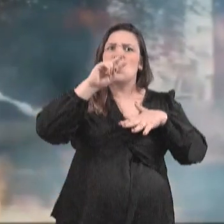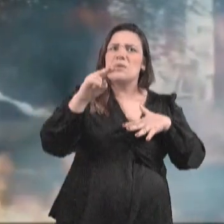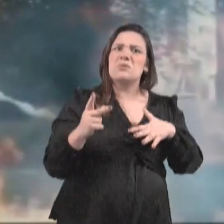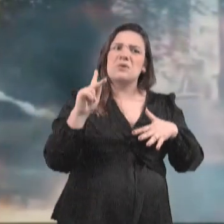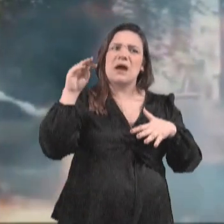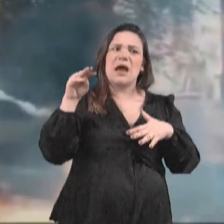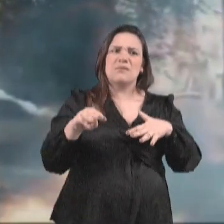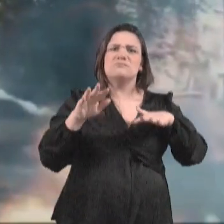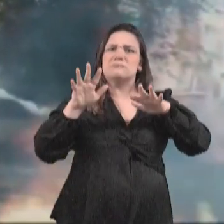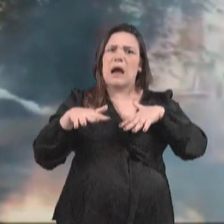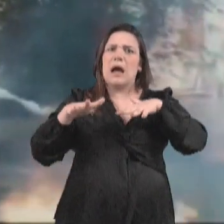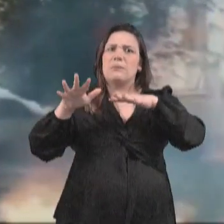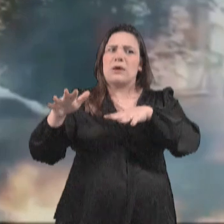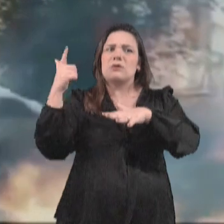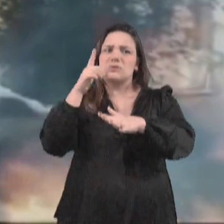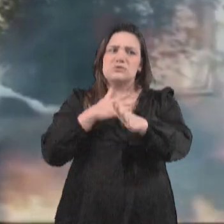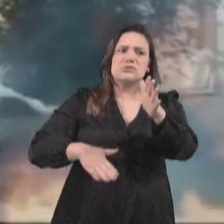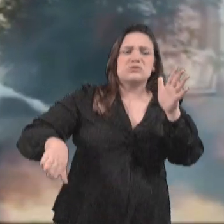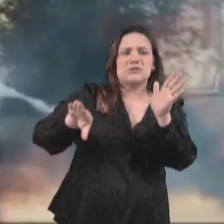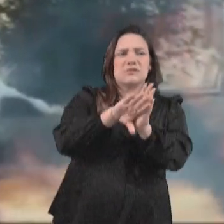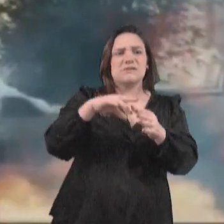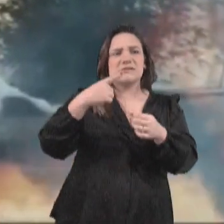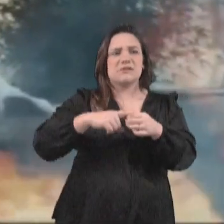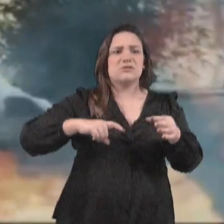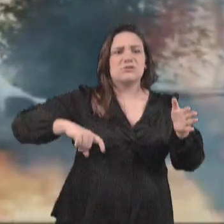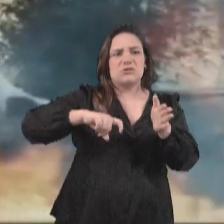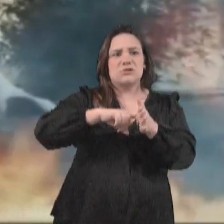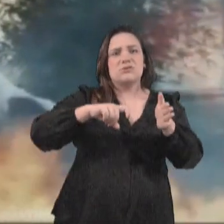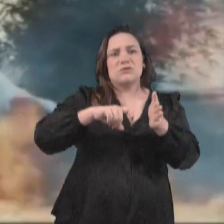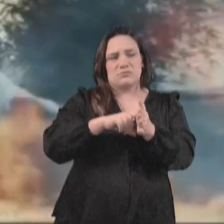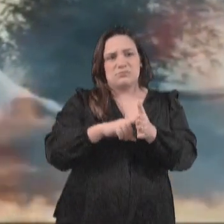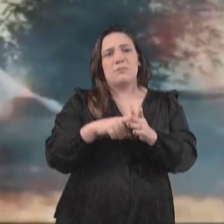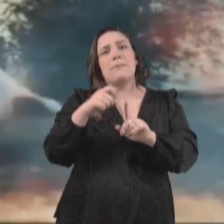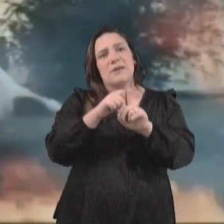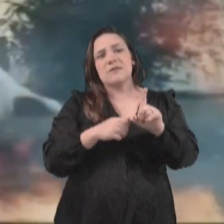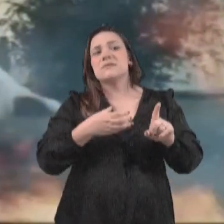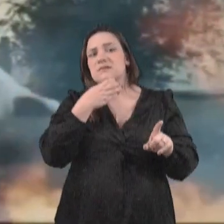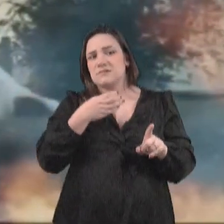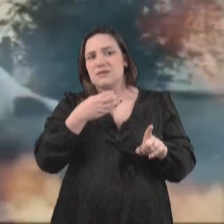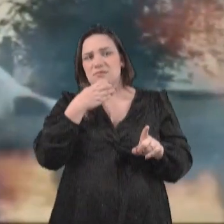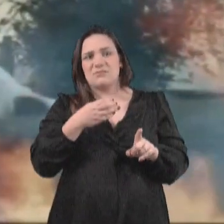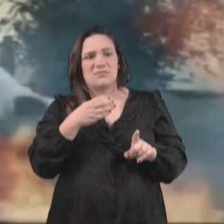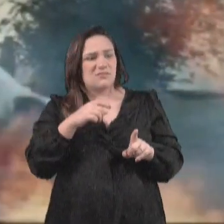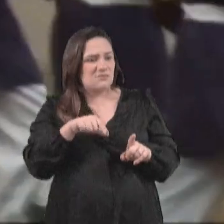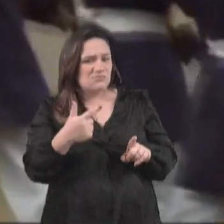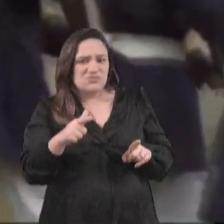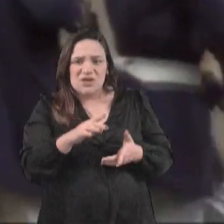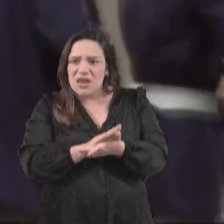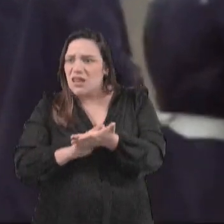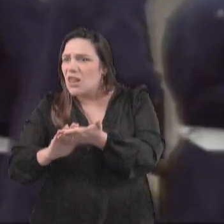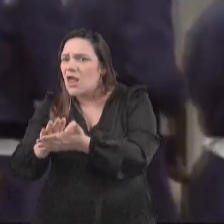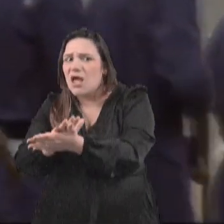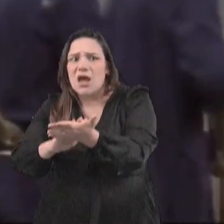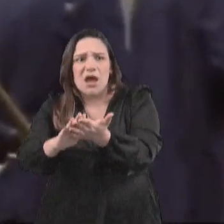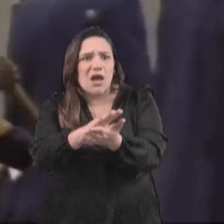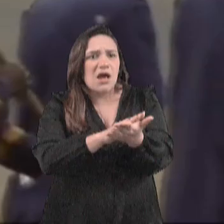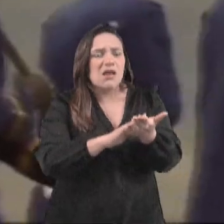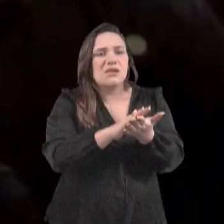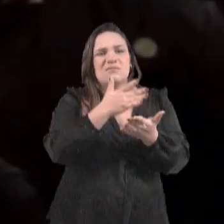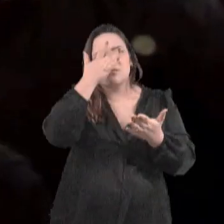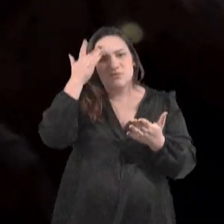até alcançar Coxim, na província de Mato Grosso, em dezembro desse mesmo ano que encontrou abandonada. O mesmo se